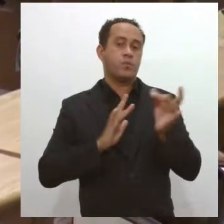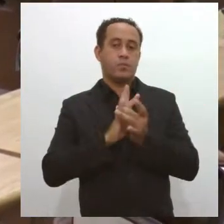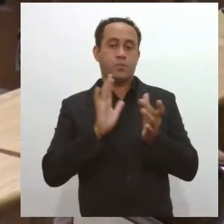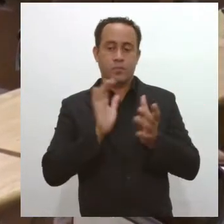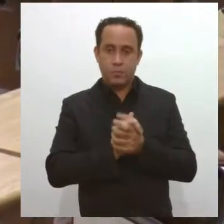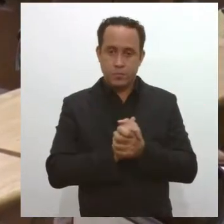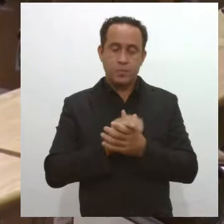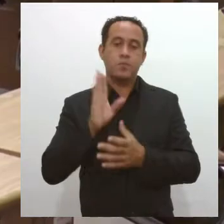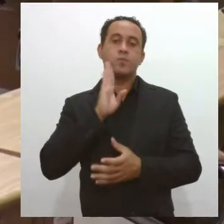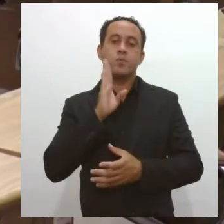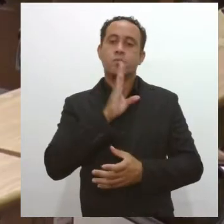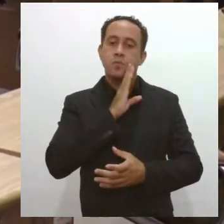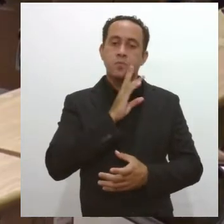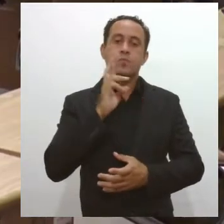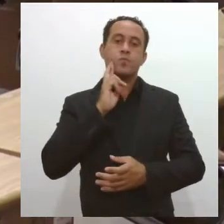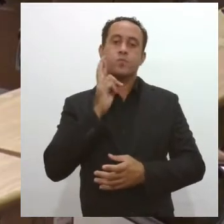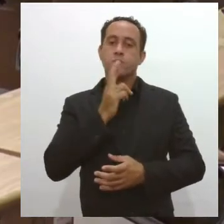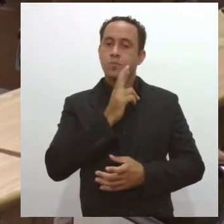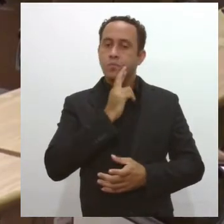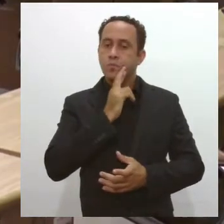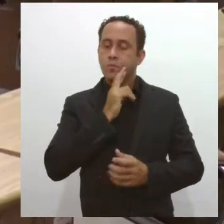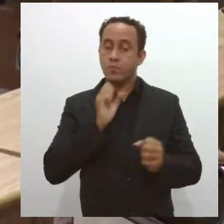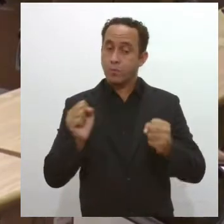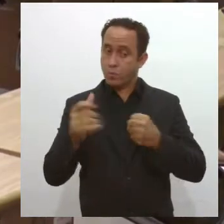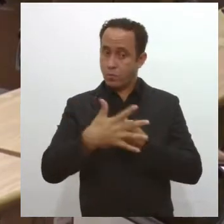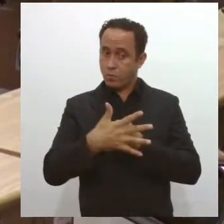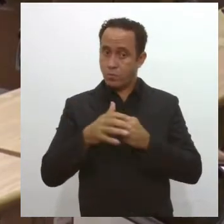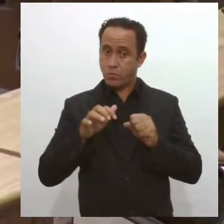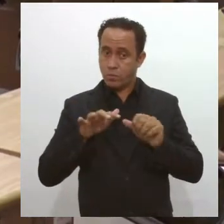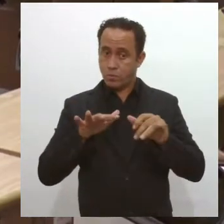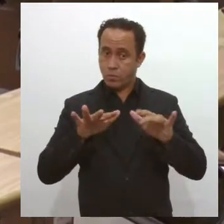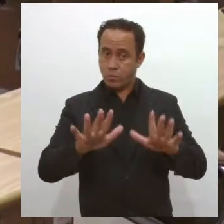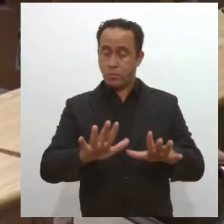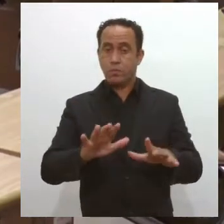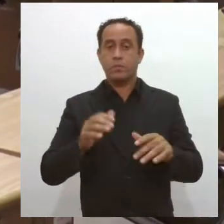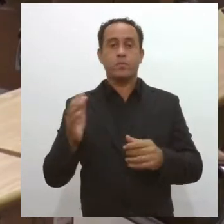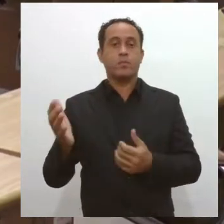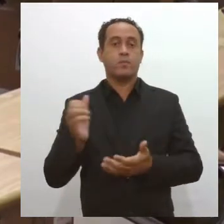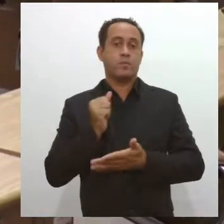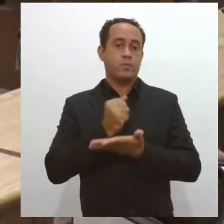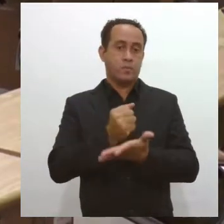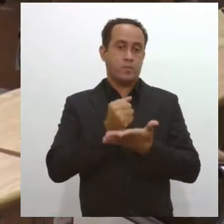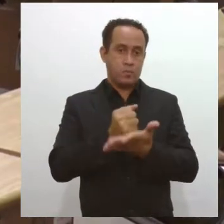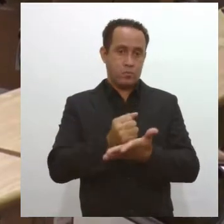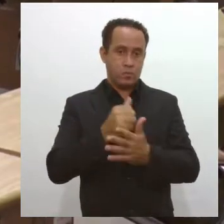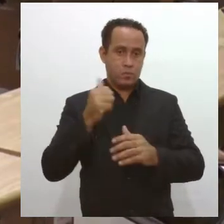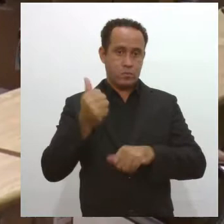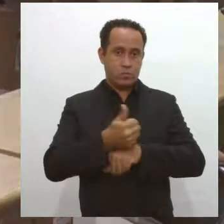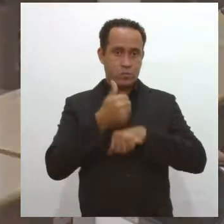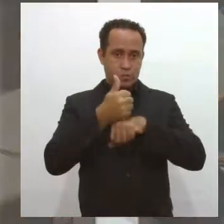bares e restaurantes, enquanto perdurarem as medidas restritivas em virtude da pandemia.